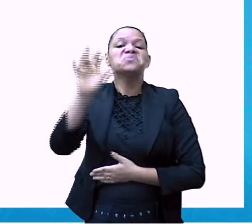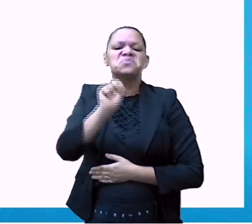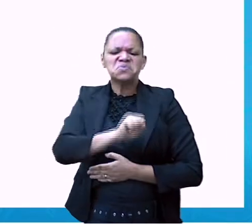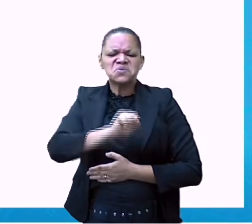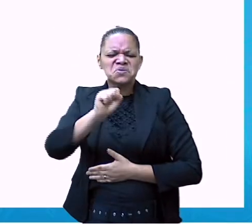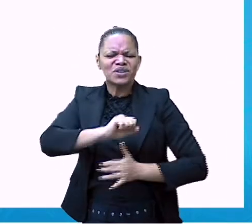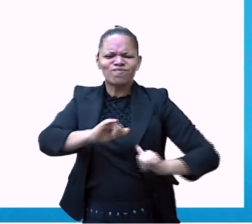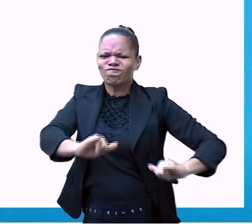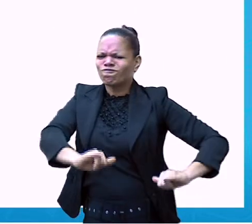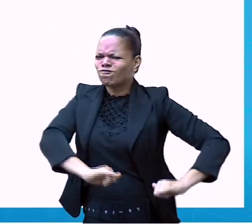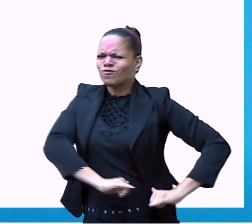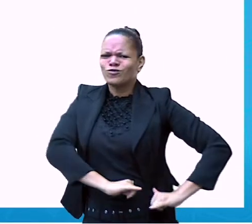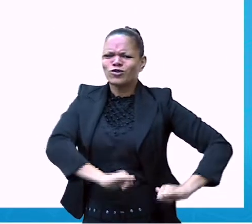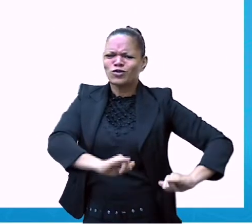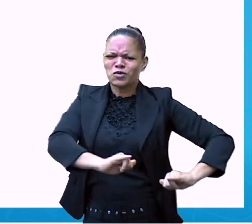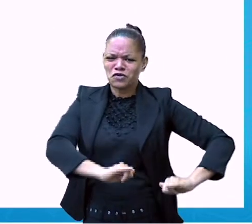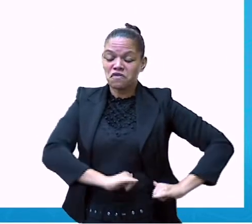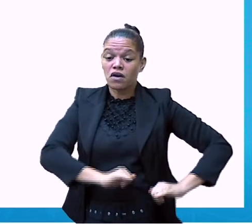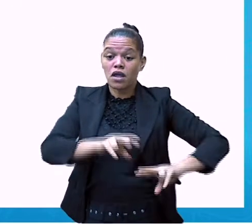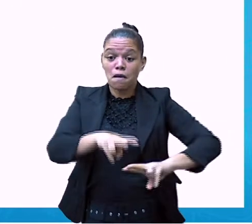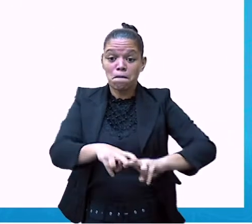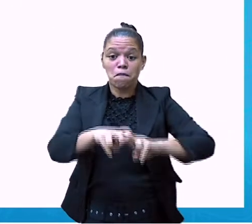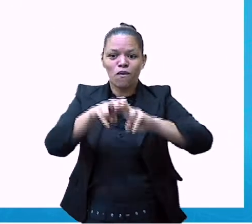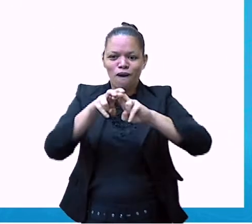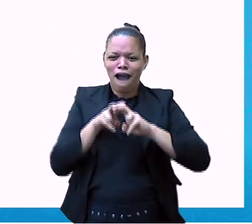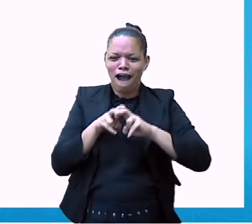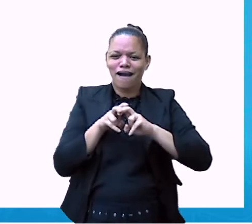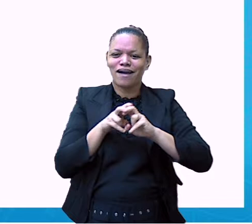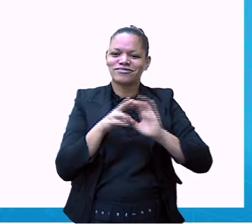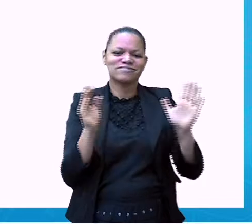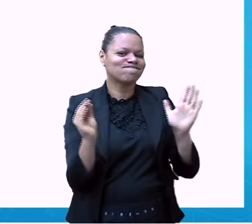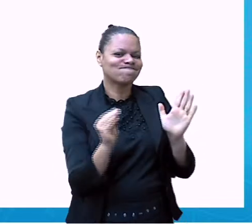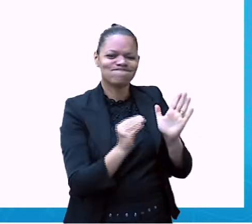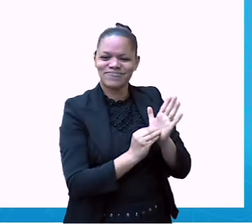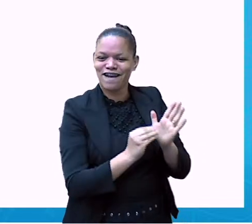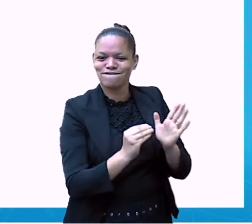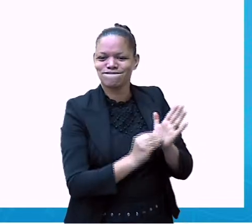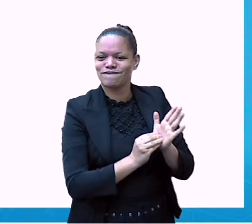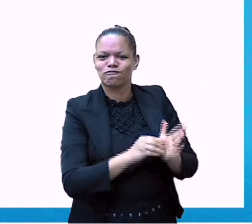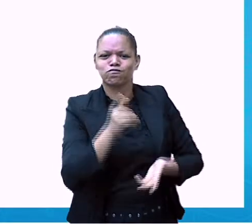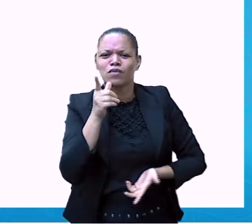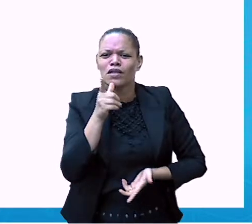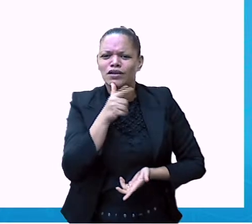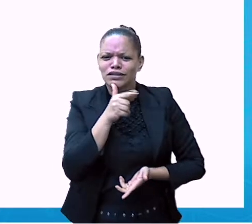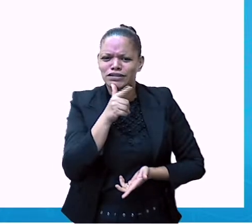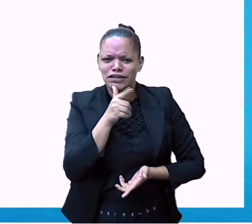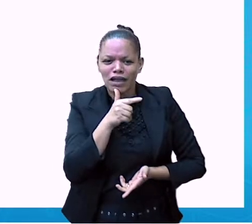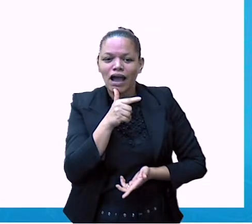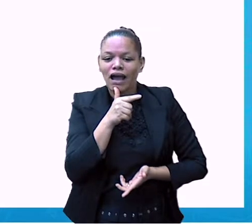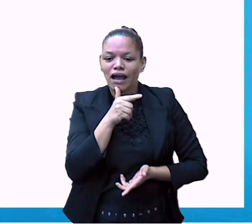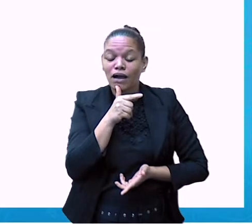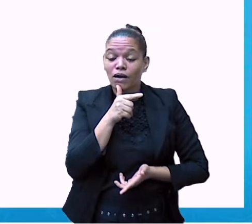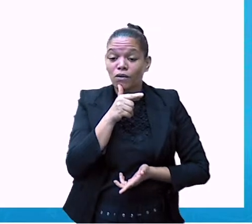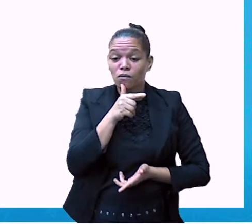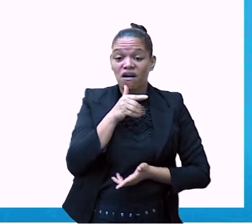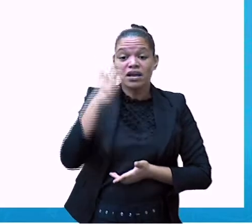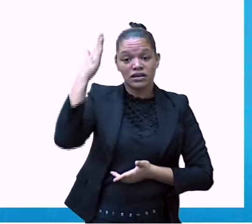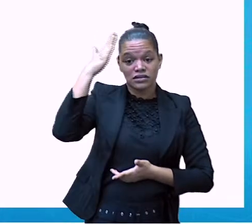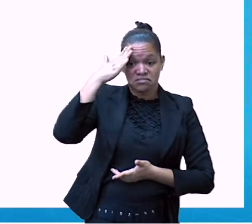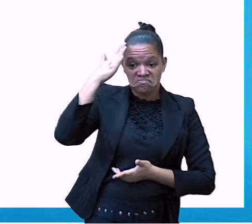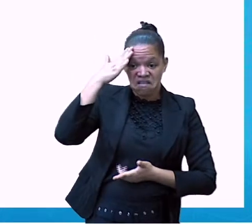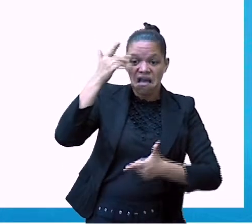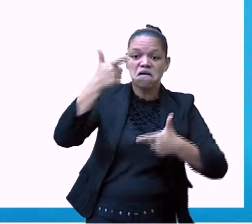que o desperdício é a principal causa deste problema. O levantamento aponta que